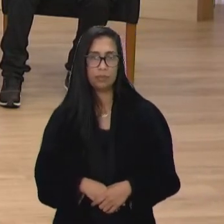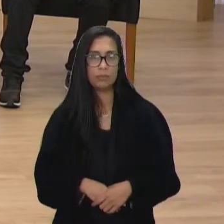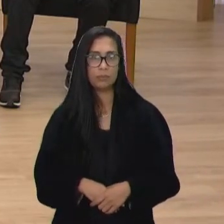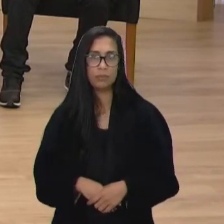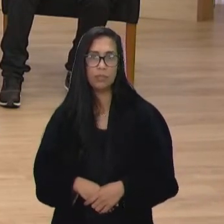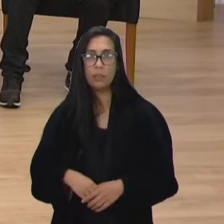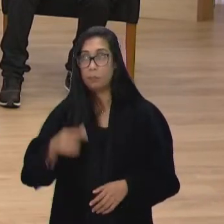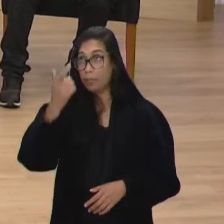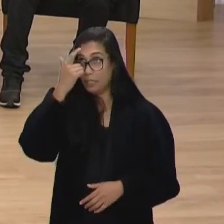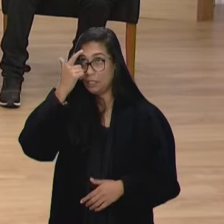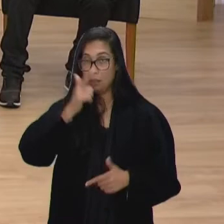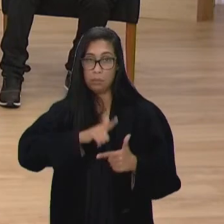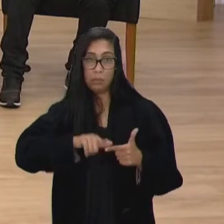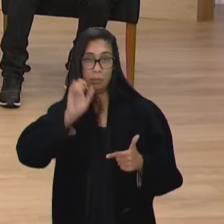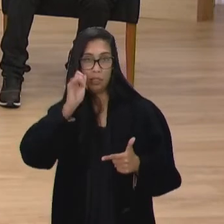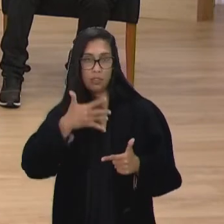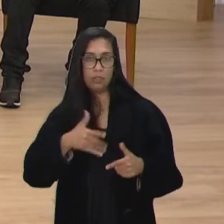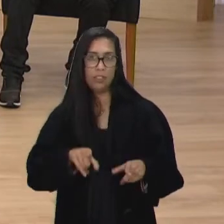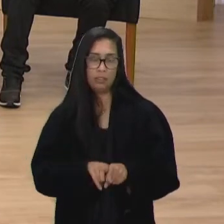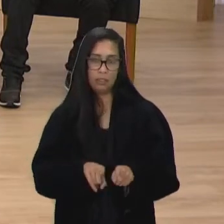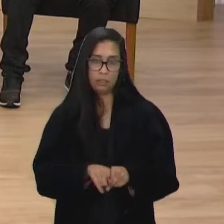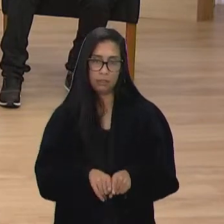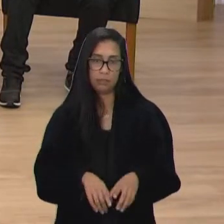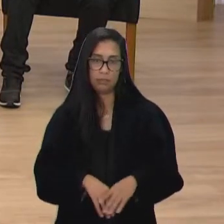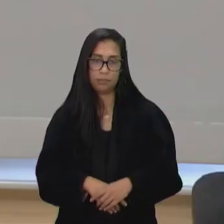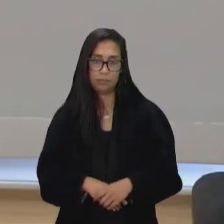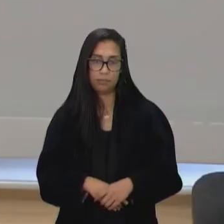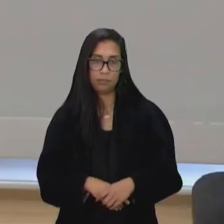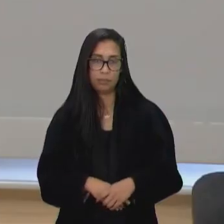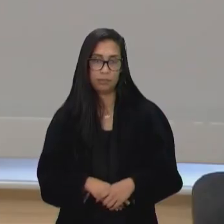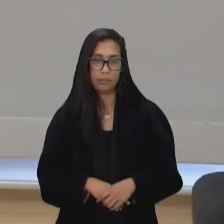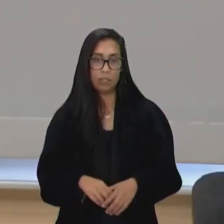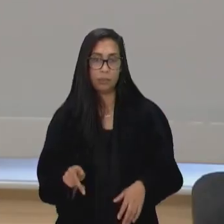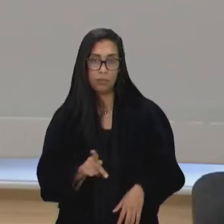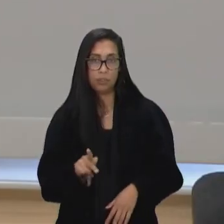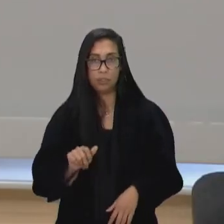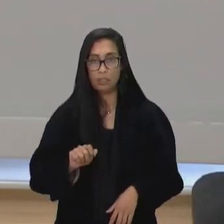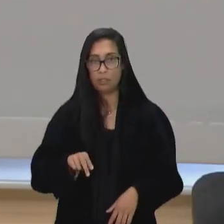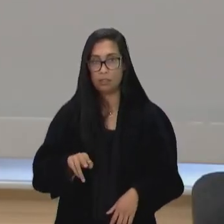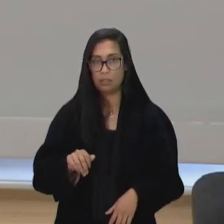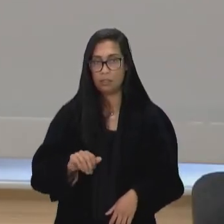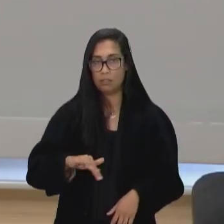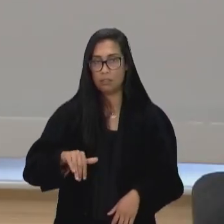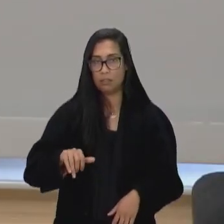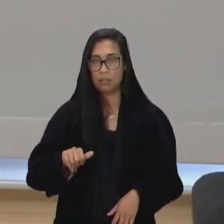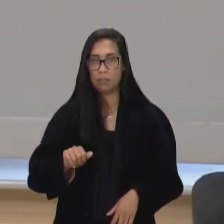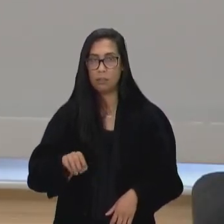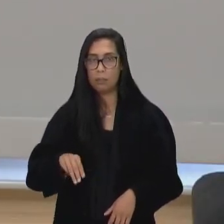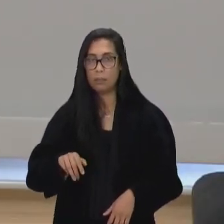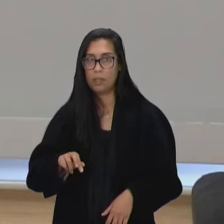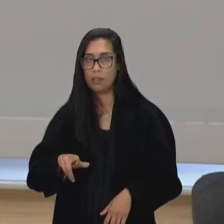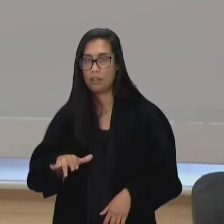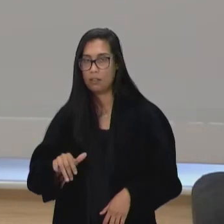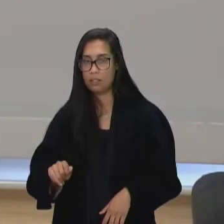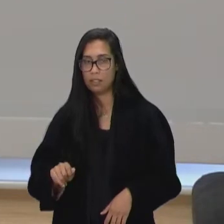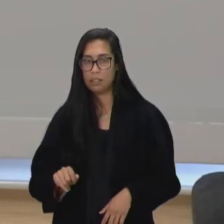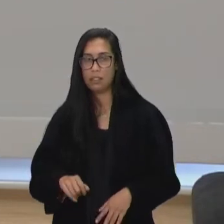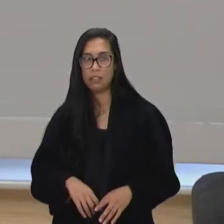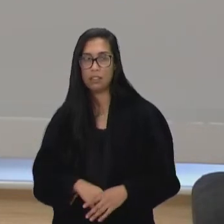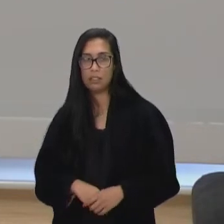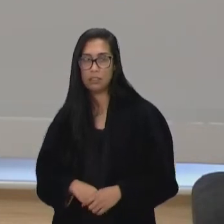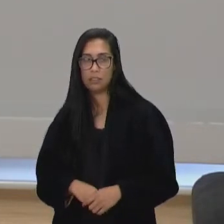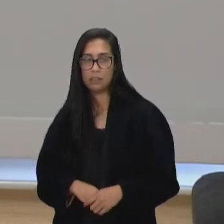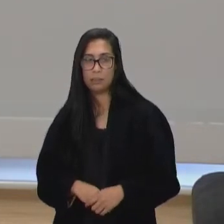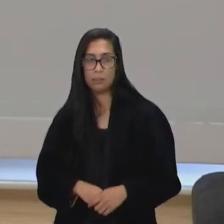problemas. Também é que a professora Ana Maria, dessa parte de solucionar problemas, ela foi a primeira pessoa que passou o ciclo